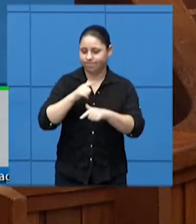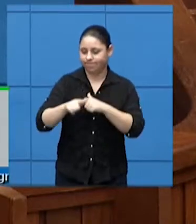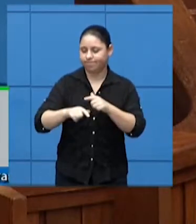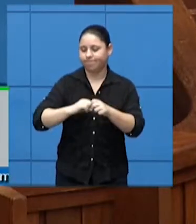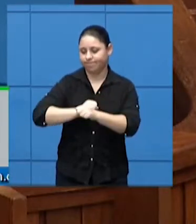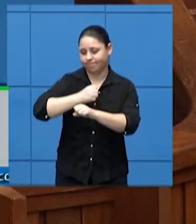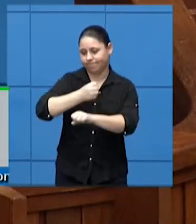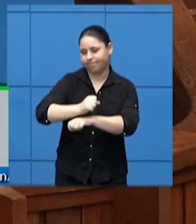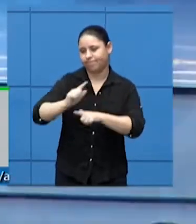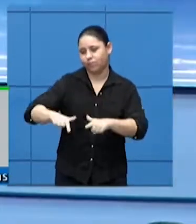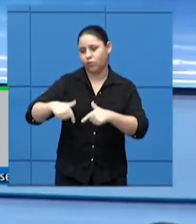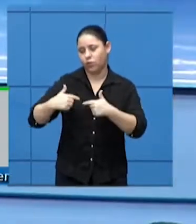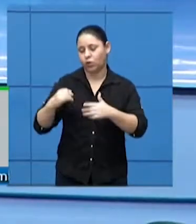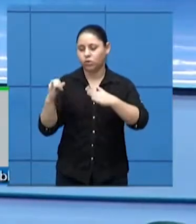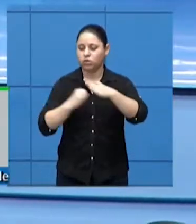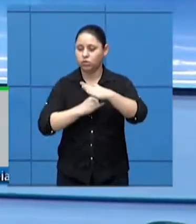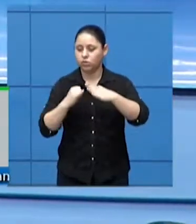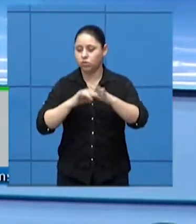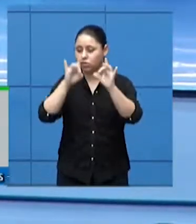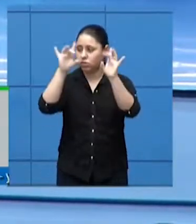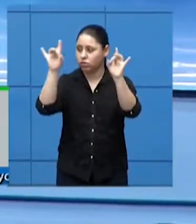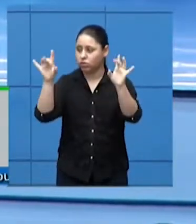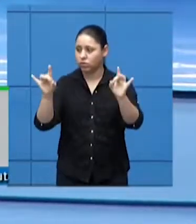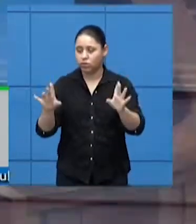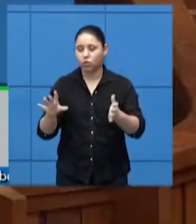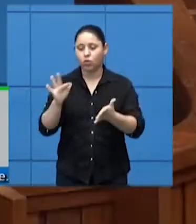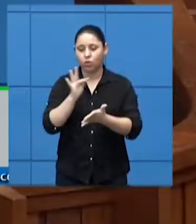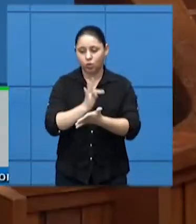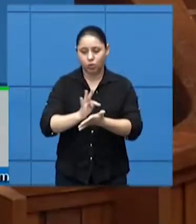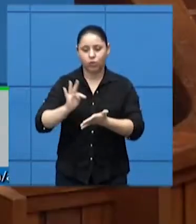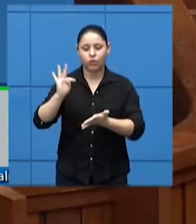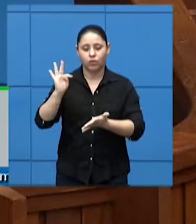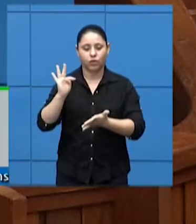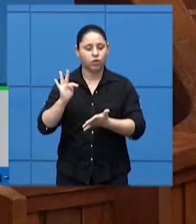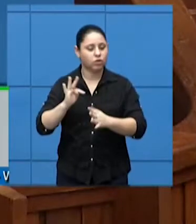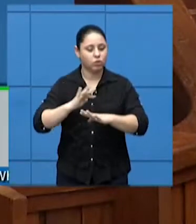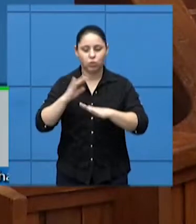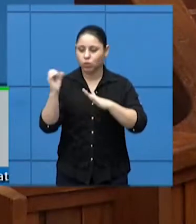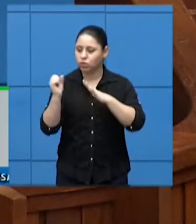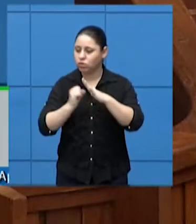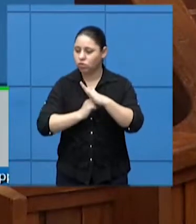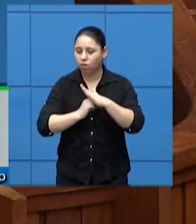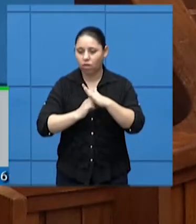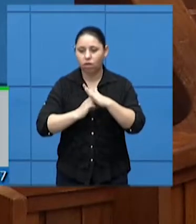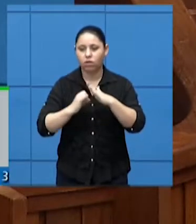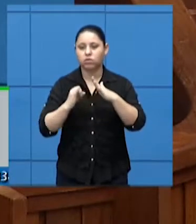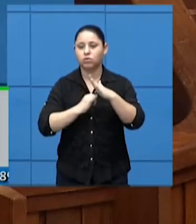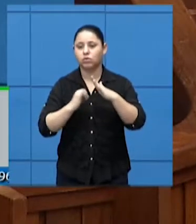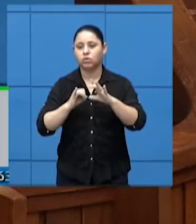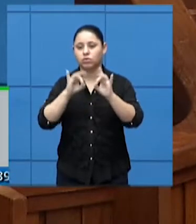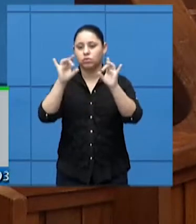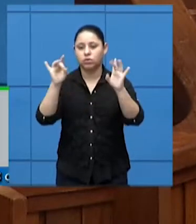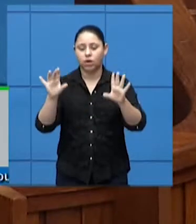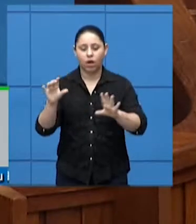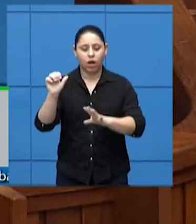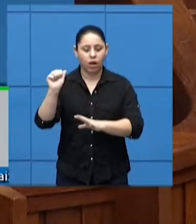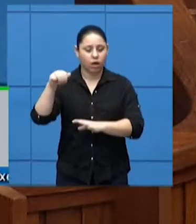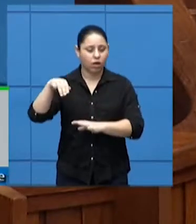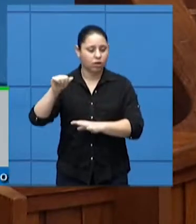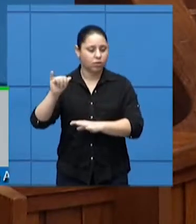lutas das instituições especializadas do Fórum de Entidades de Educação Especial, Hamilton Garay da